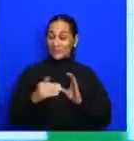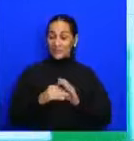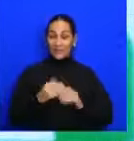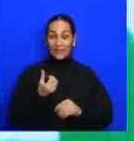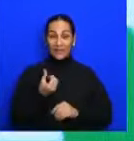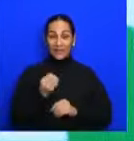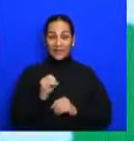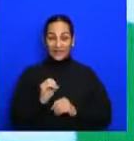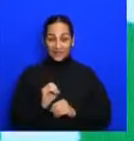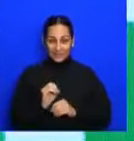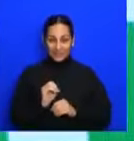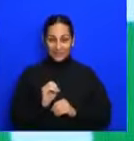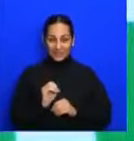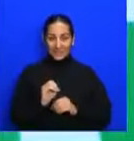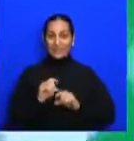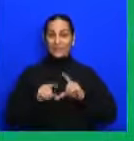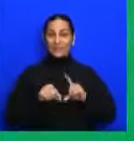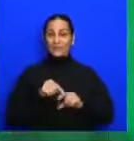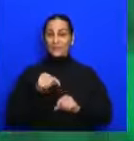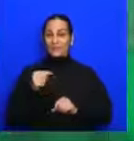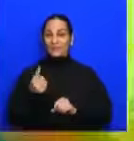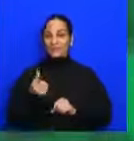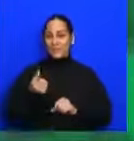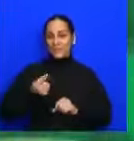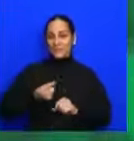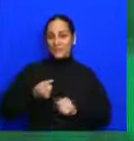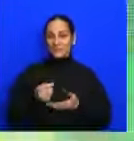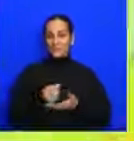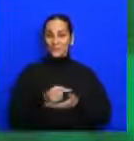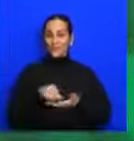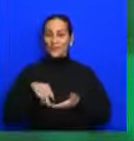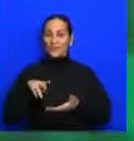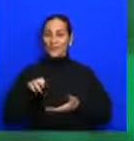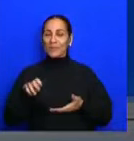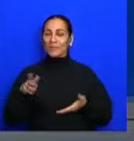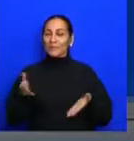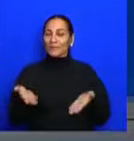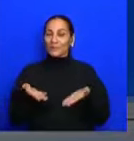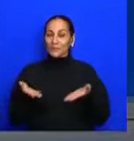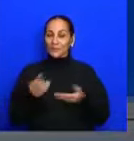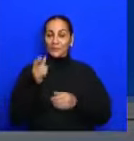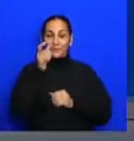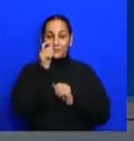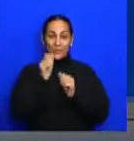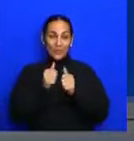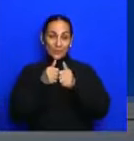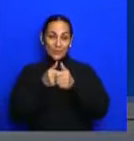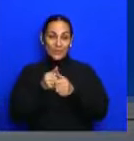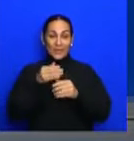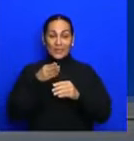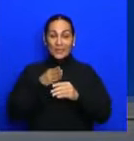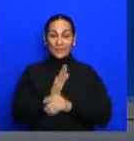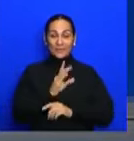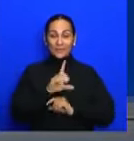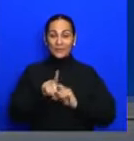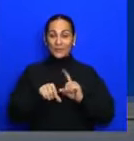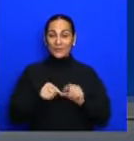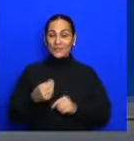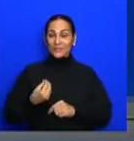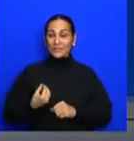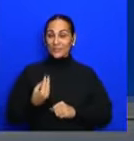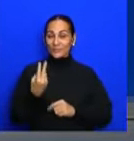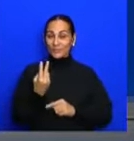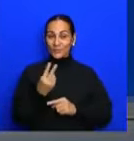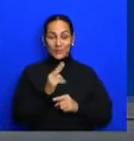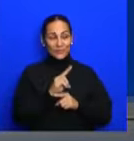numeradas de 01 a 60 para o sorteio das 6 dezenas da Mega Sena de hoje. E para conferir e validar o nosso sorteio, conto com